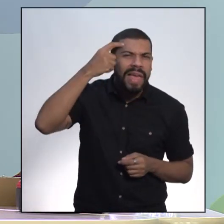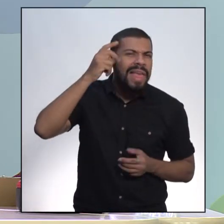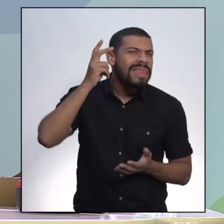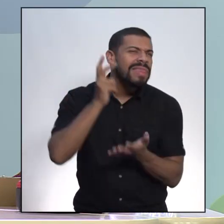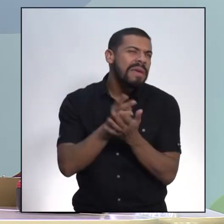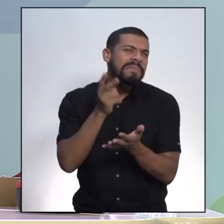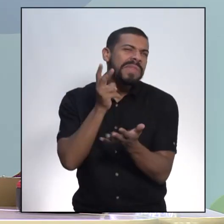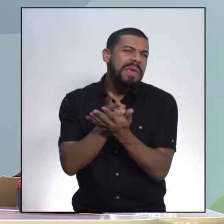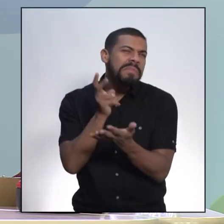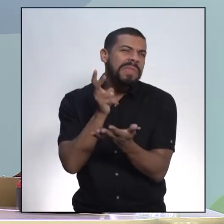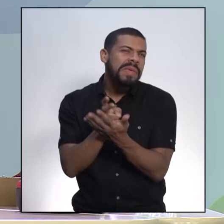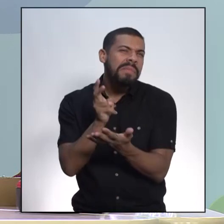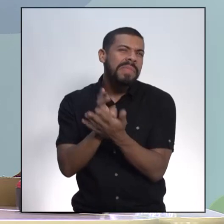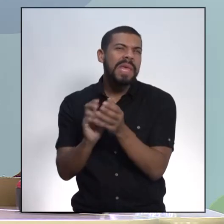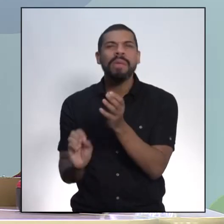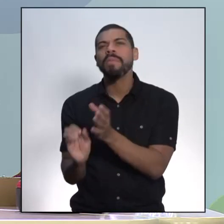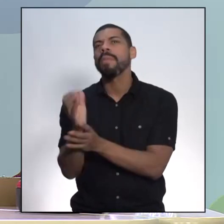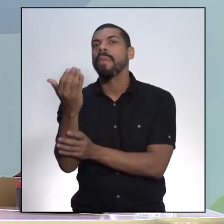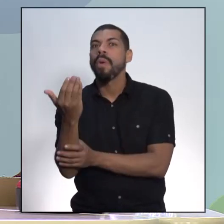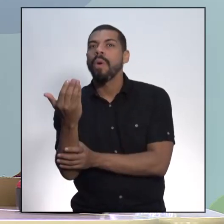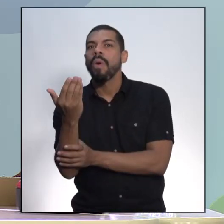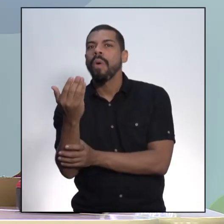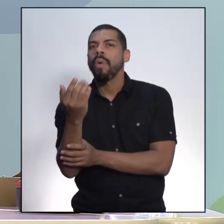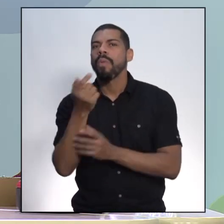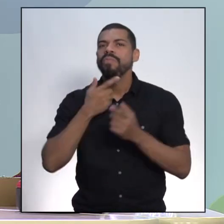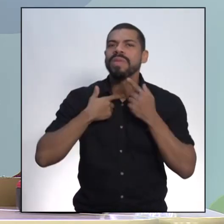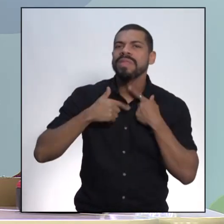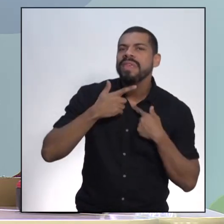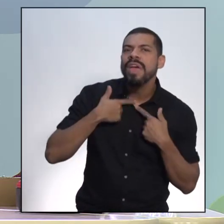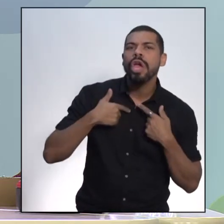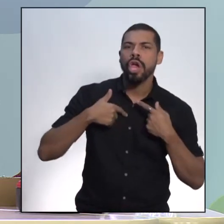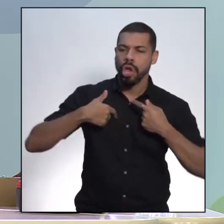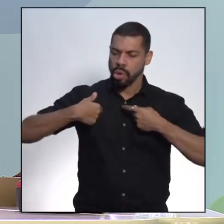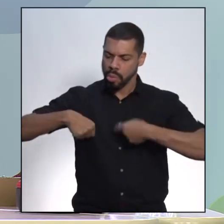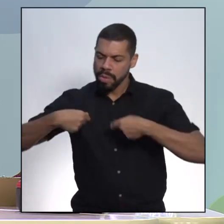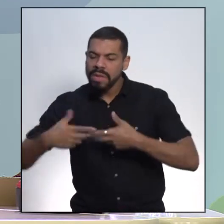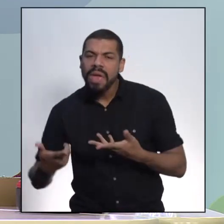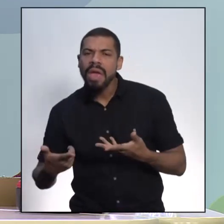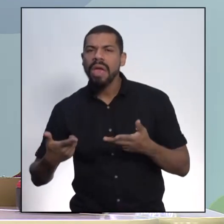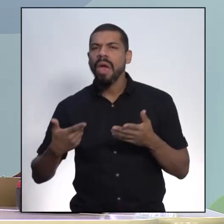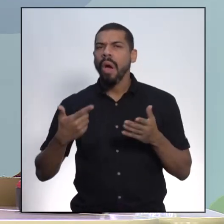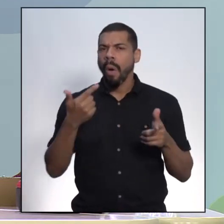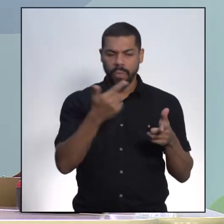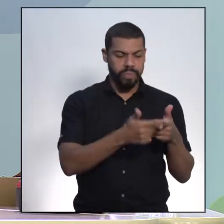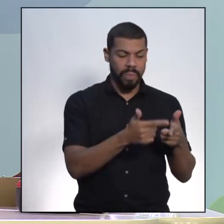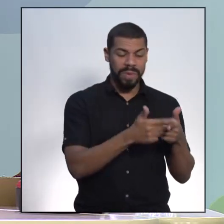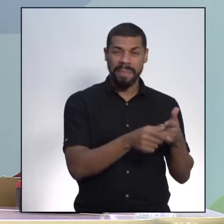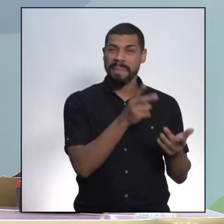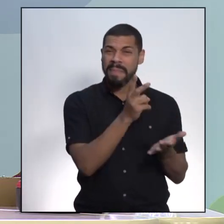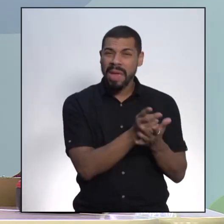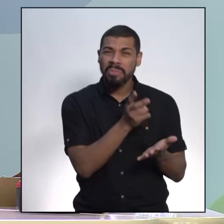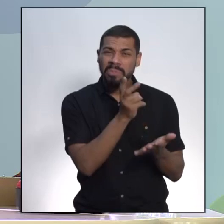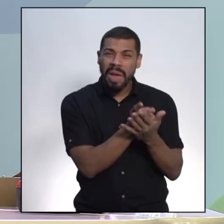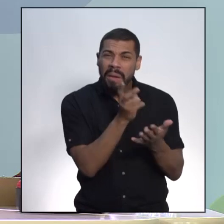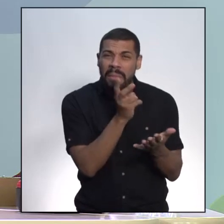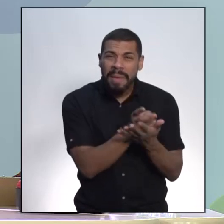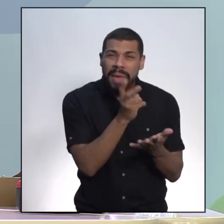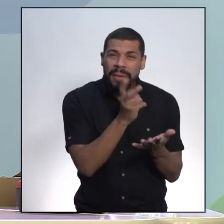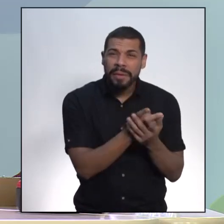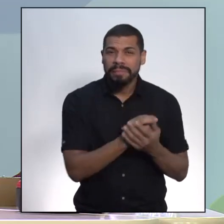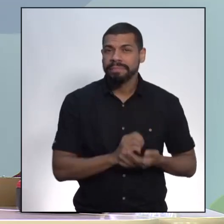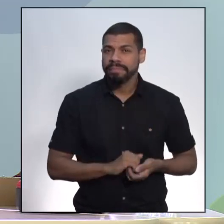criação ela vai acabar atendendo a um desejo ou uma necessidade, mesmo que aparentemente ela pareça